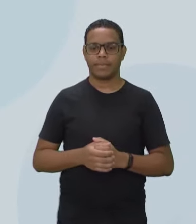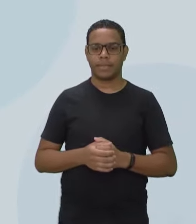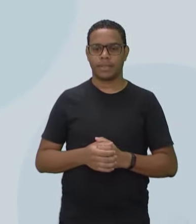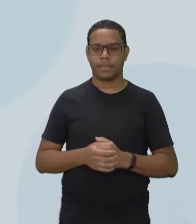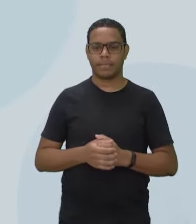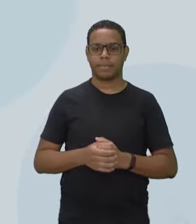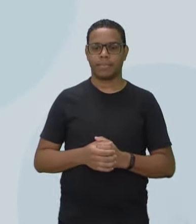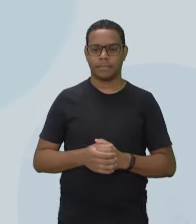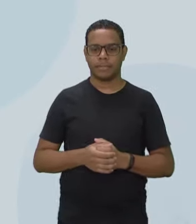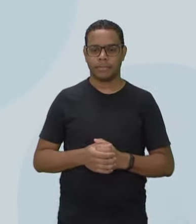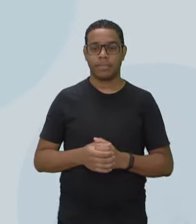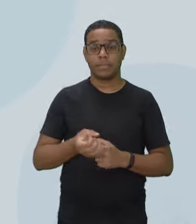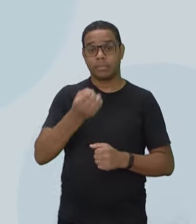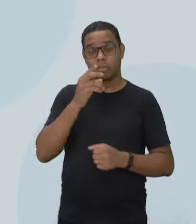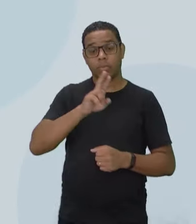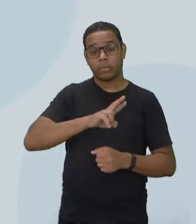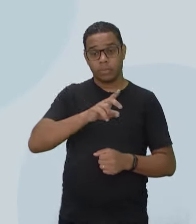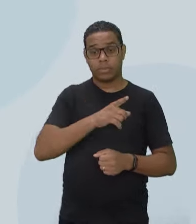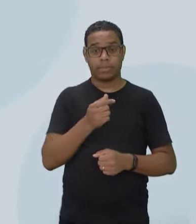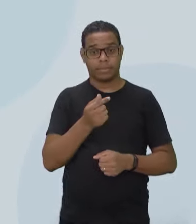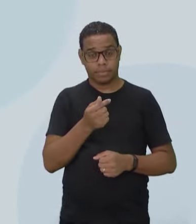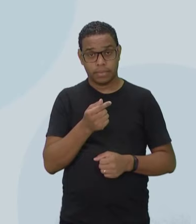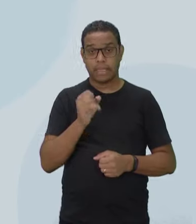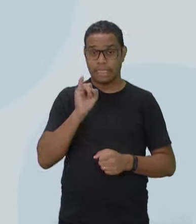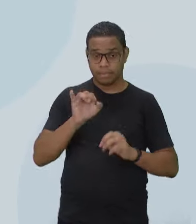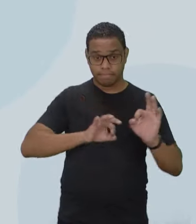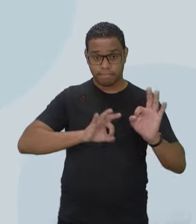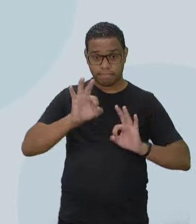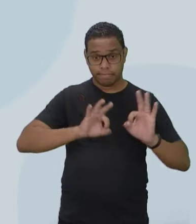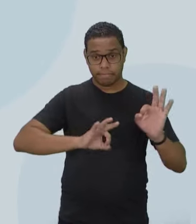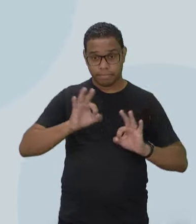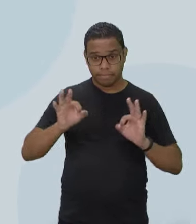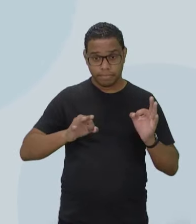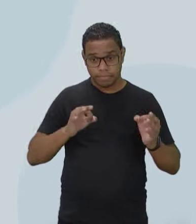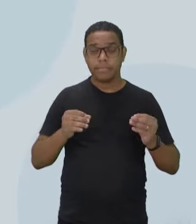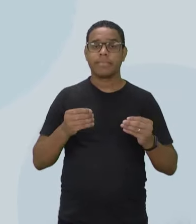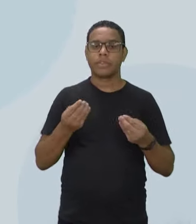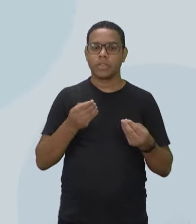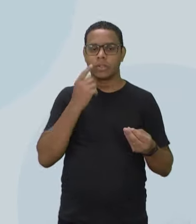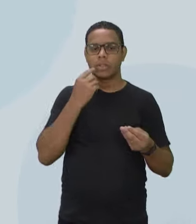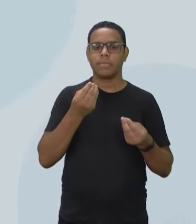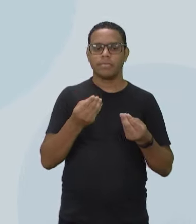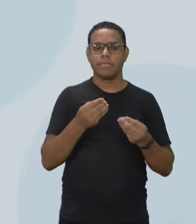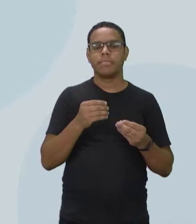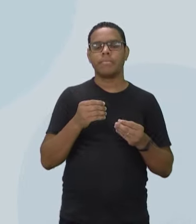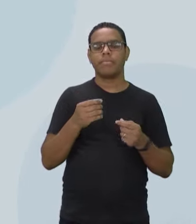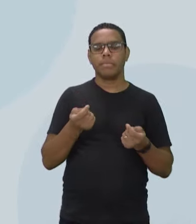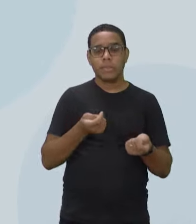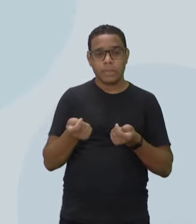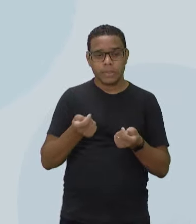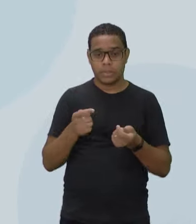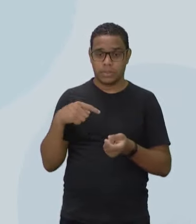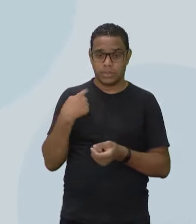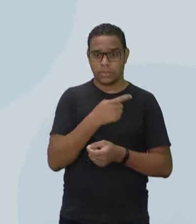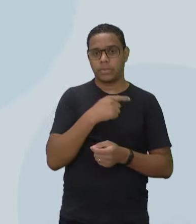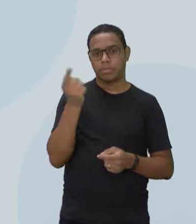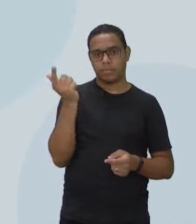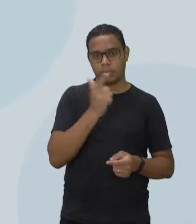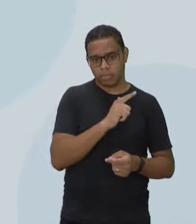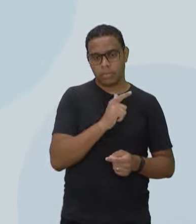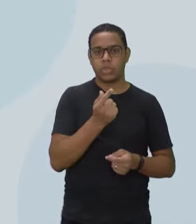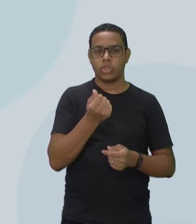Então, se a gente fizer um bom uso do dinheiro, se a gente planejar aí os nossos passos para o nosso PV, a gente consegue